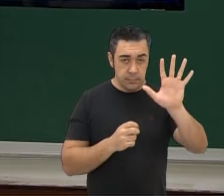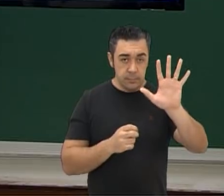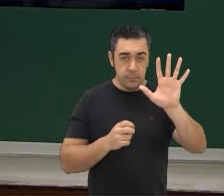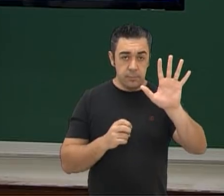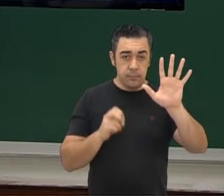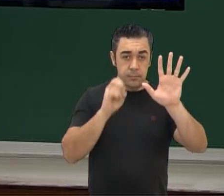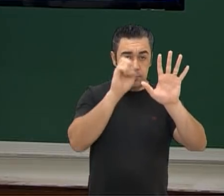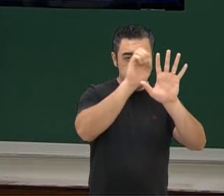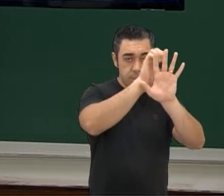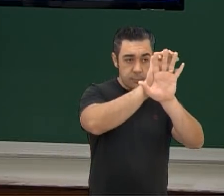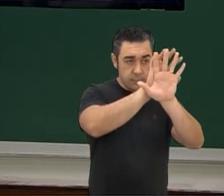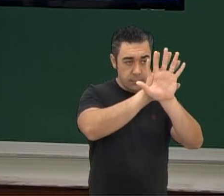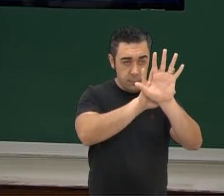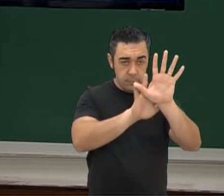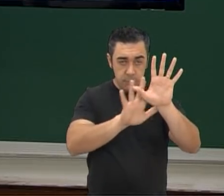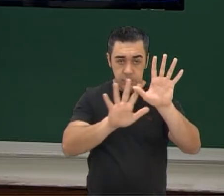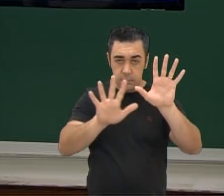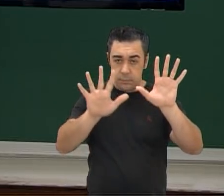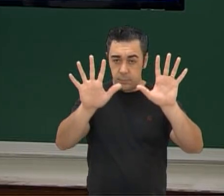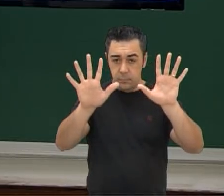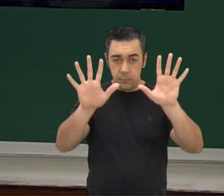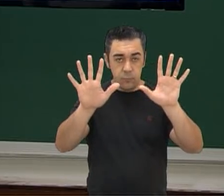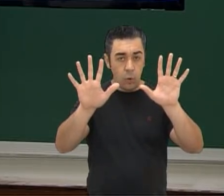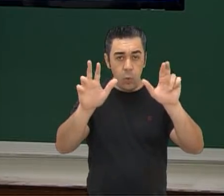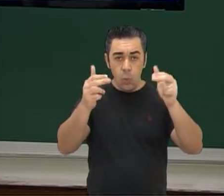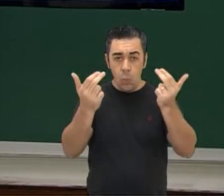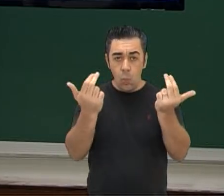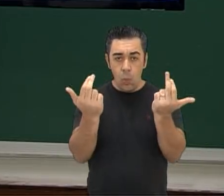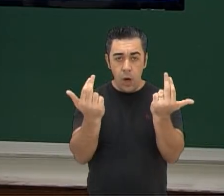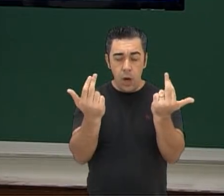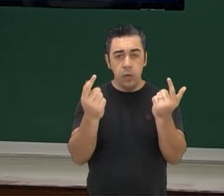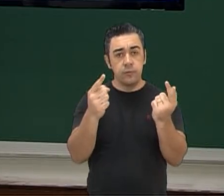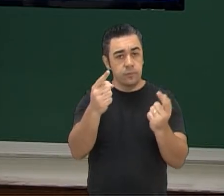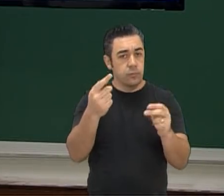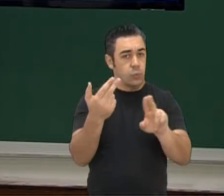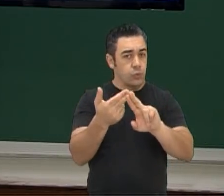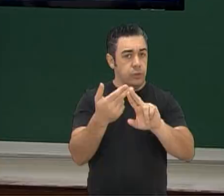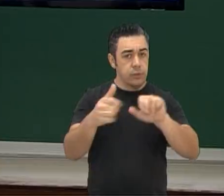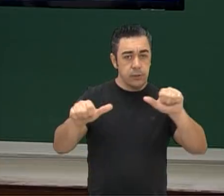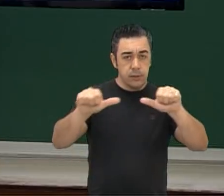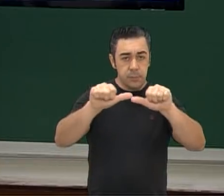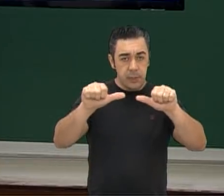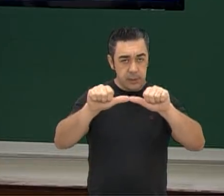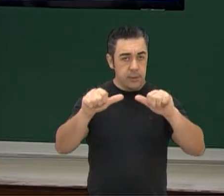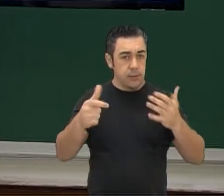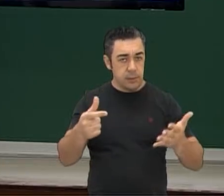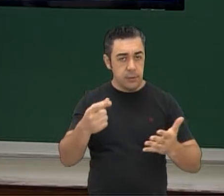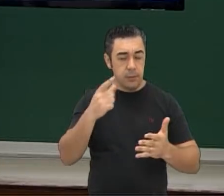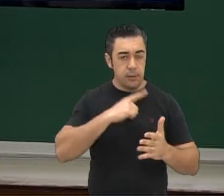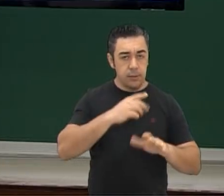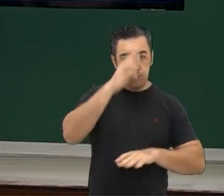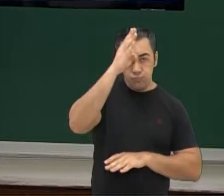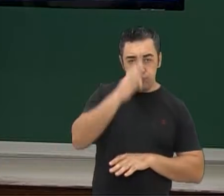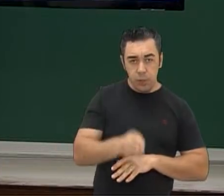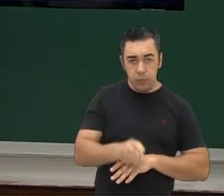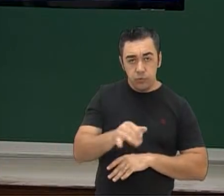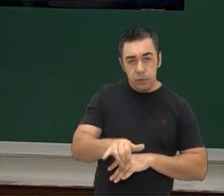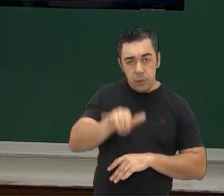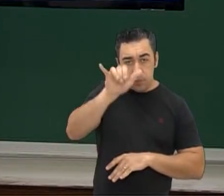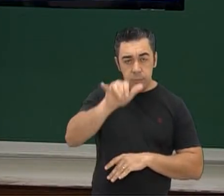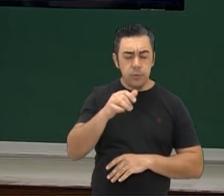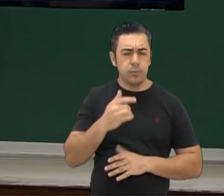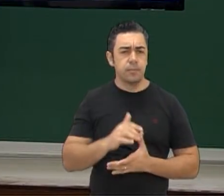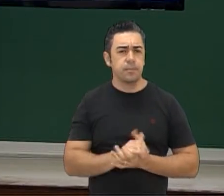e desenhe outra idêntica, utilizando a simetria de reflexão em relação ao eixo Y. Aquela